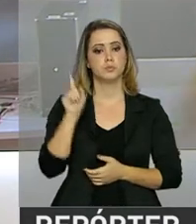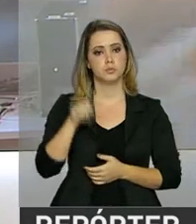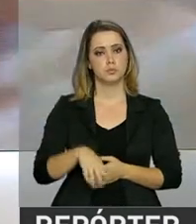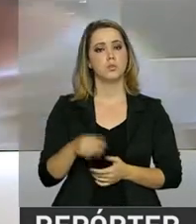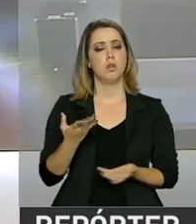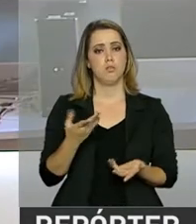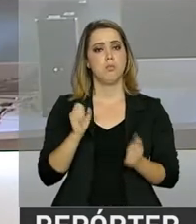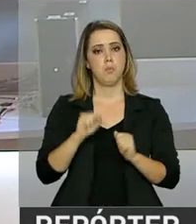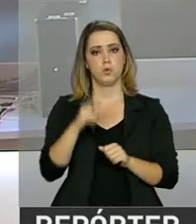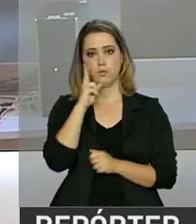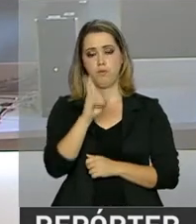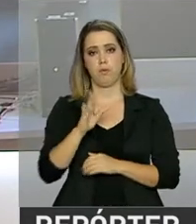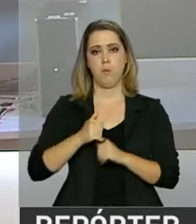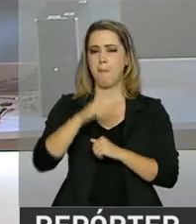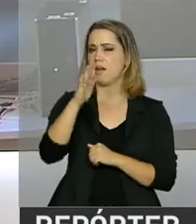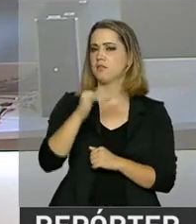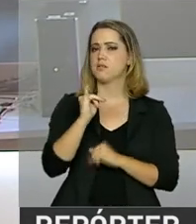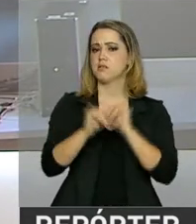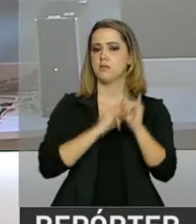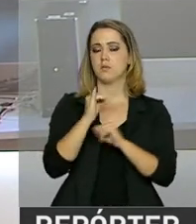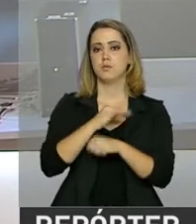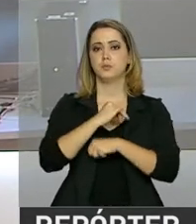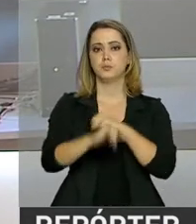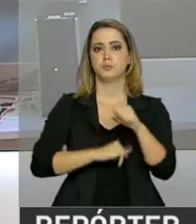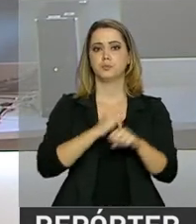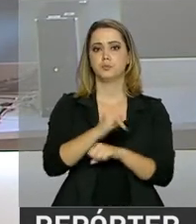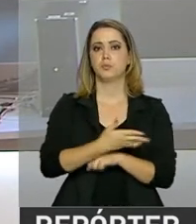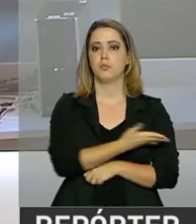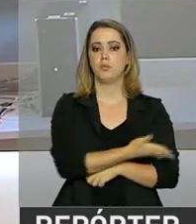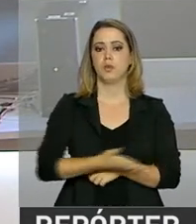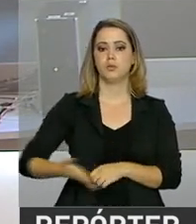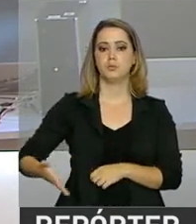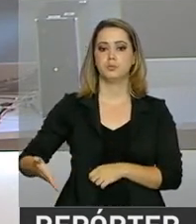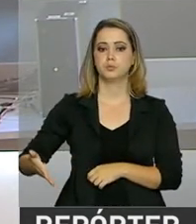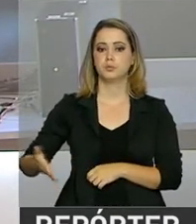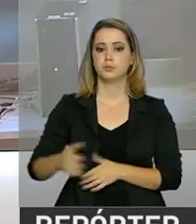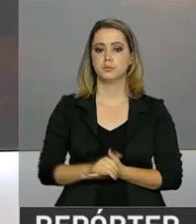Mais informações você encontra na internet em